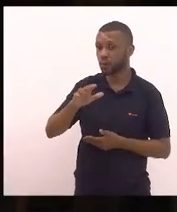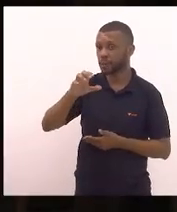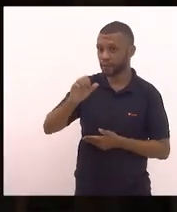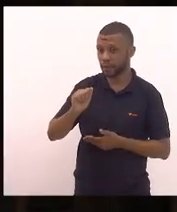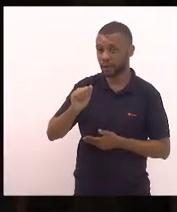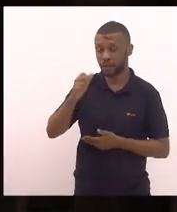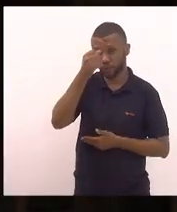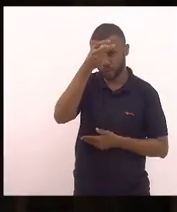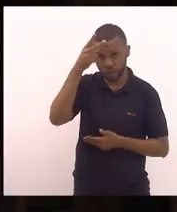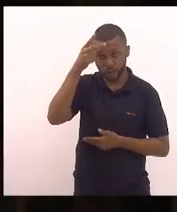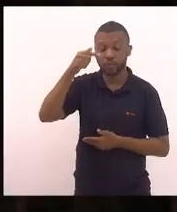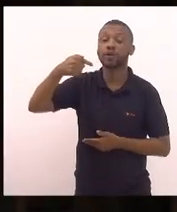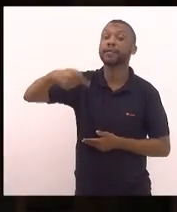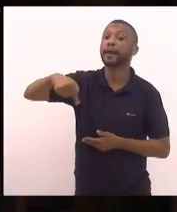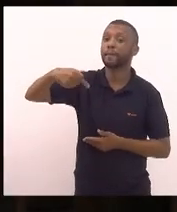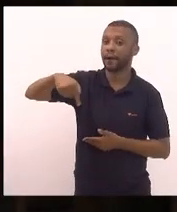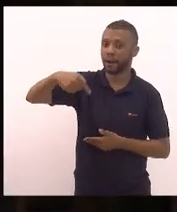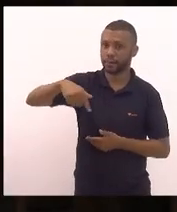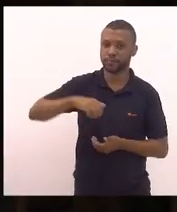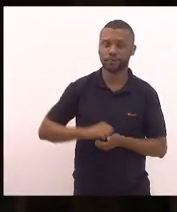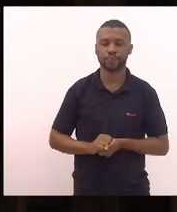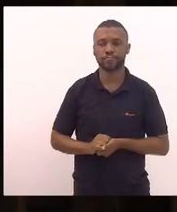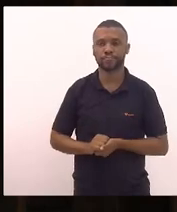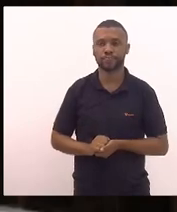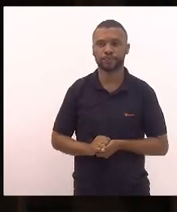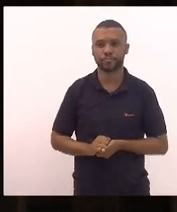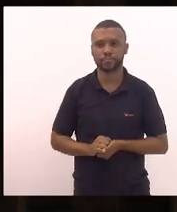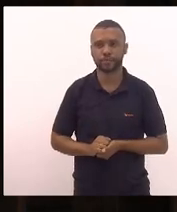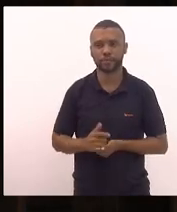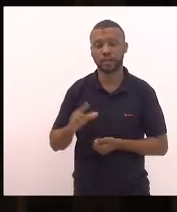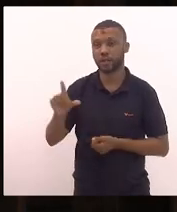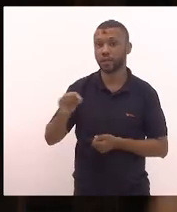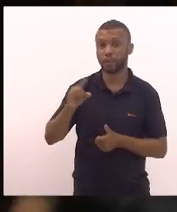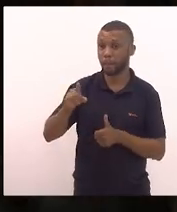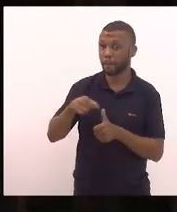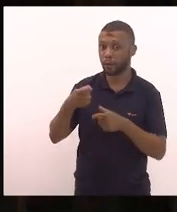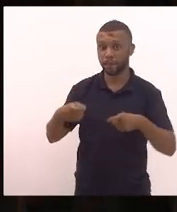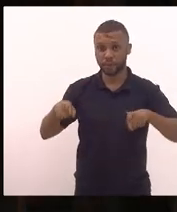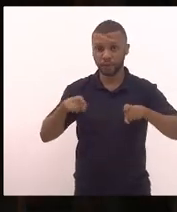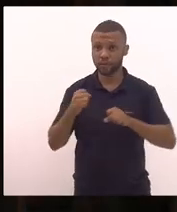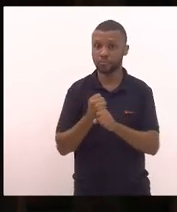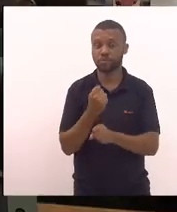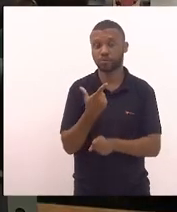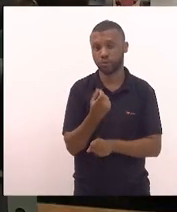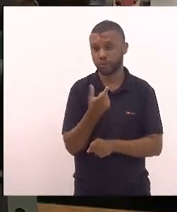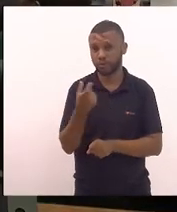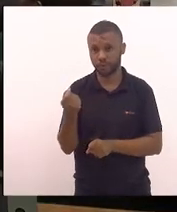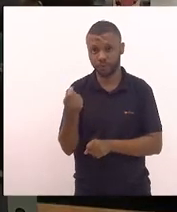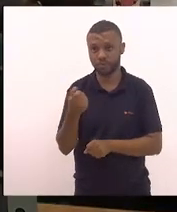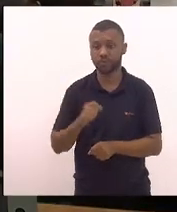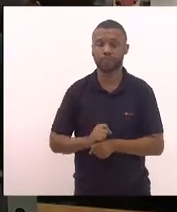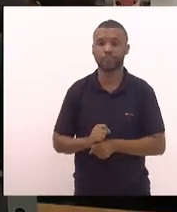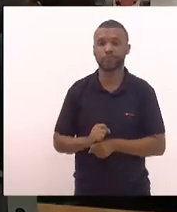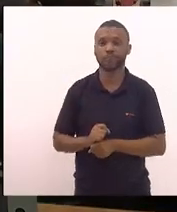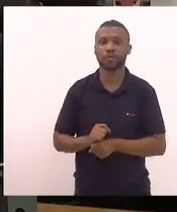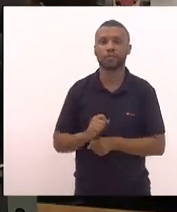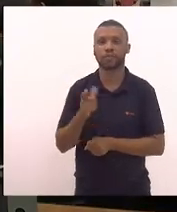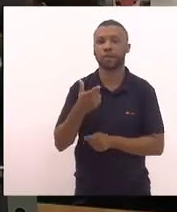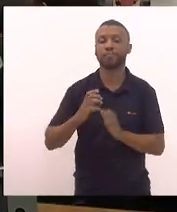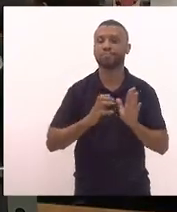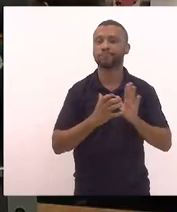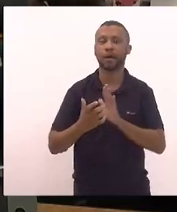do município de Queimados. Eleita para seu primeiro mandato em 2020 no município de Queimados, pelo